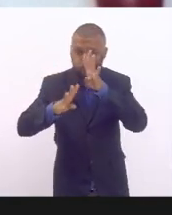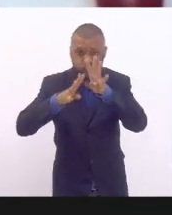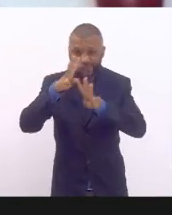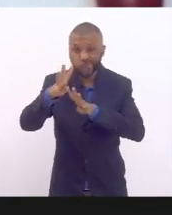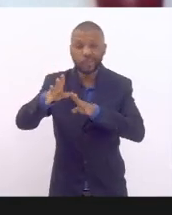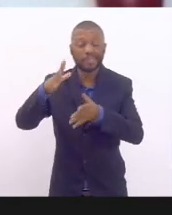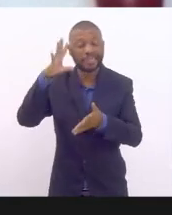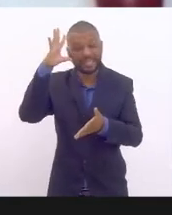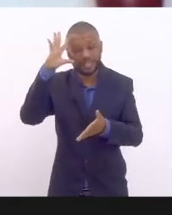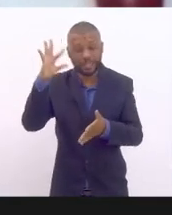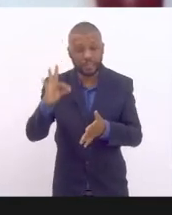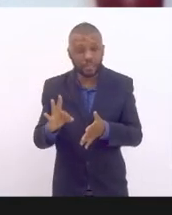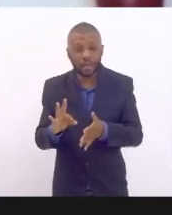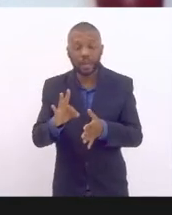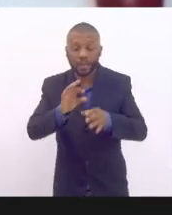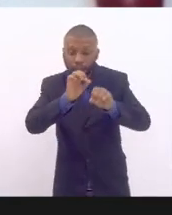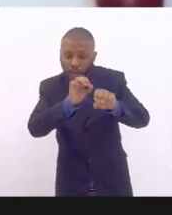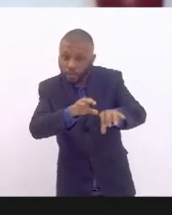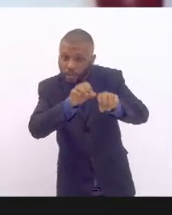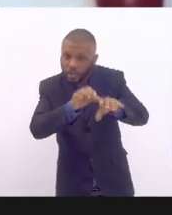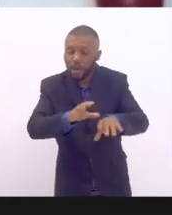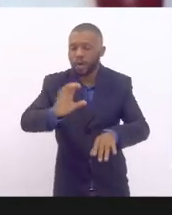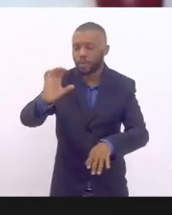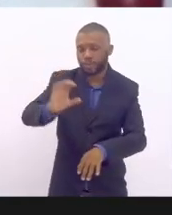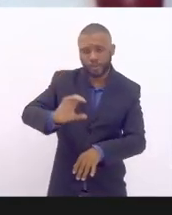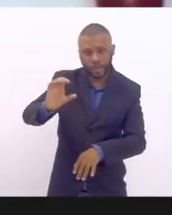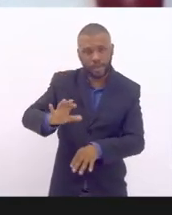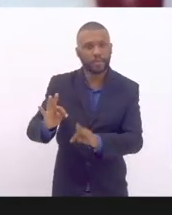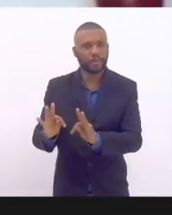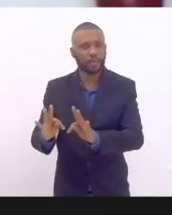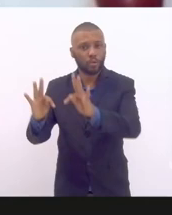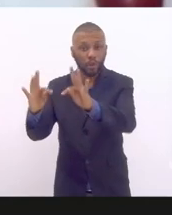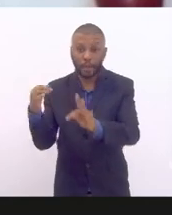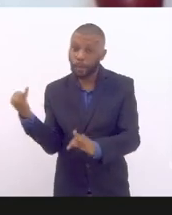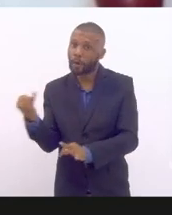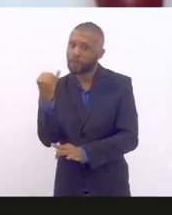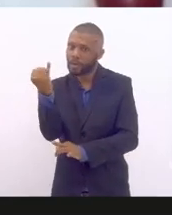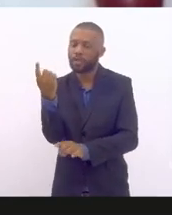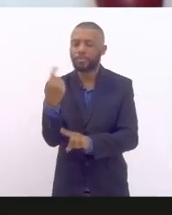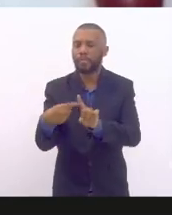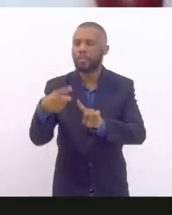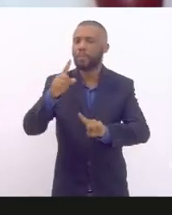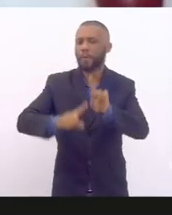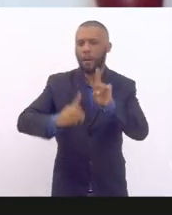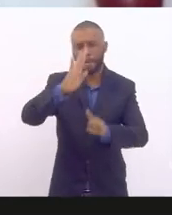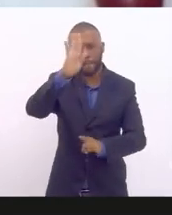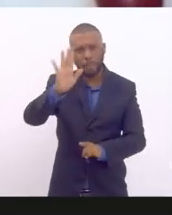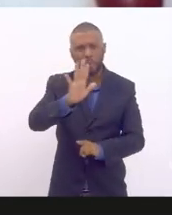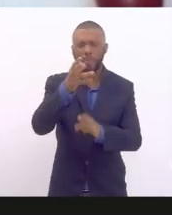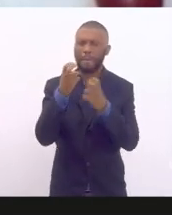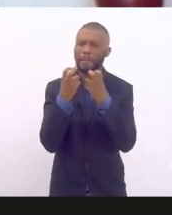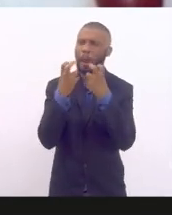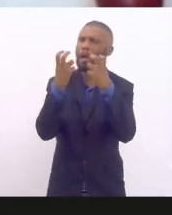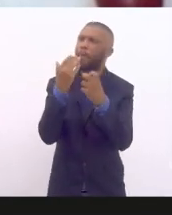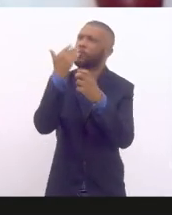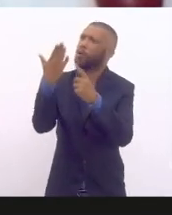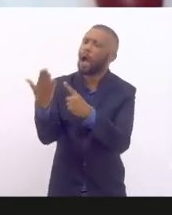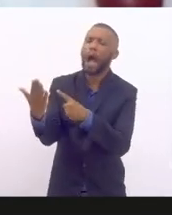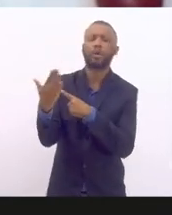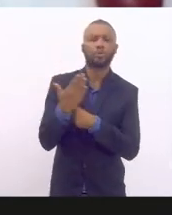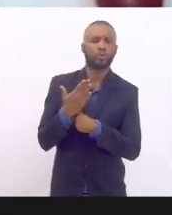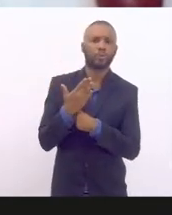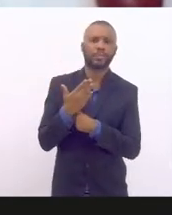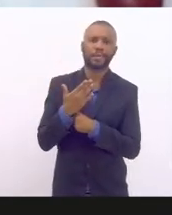importância da educação e da ciência e tecnologia para o desenvolvimento do país O Grito de Socorro que nós estamos dando agora